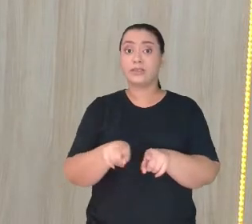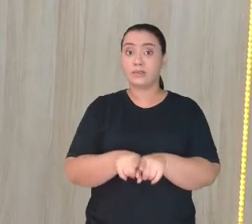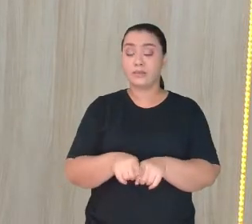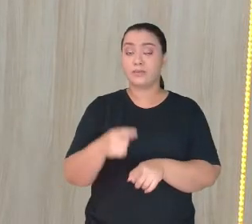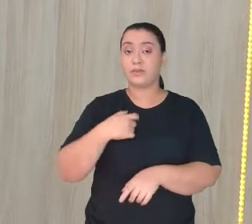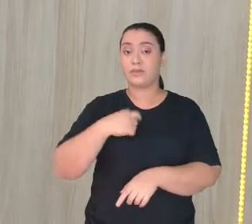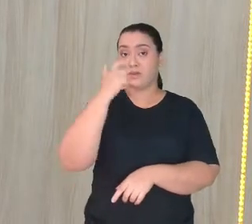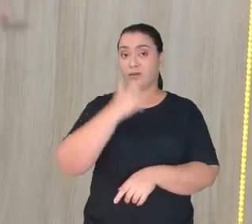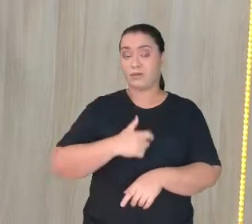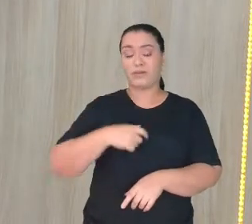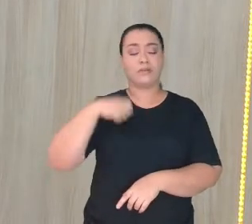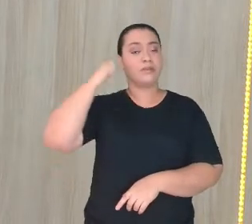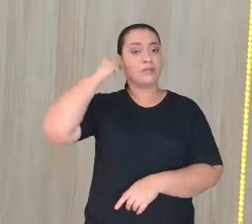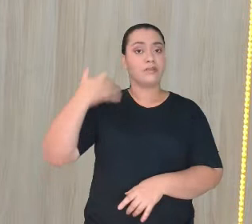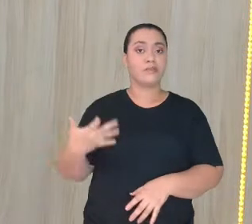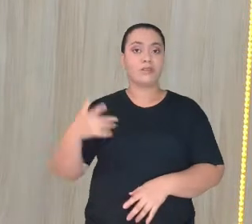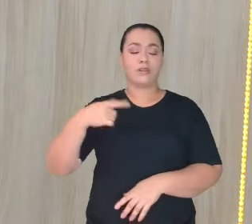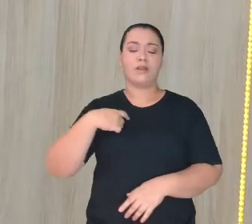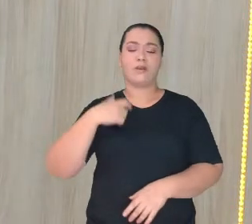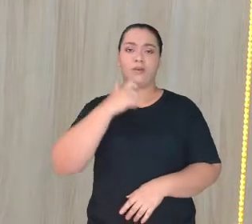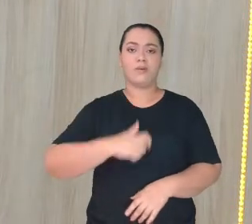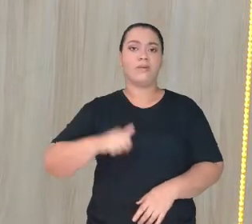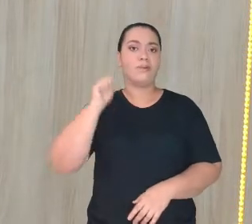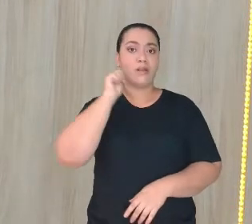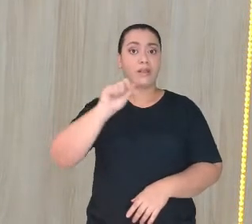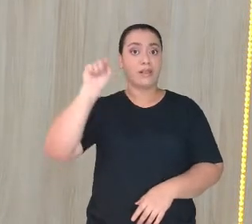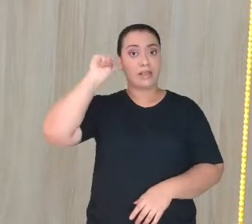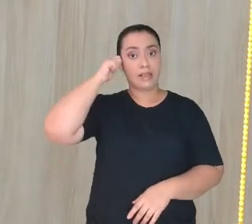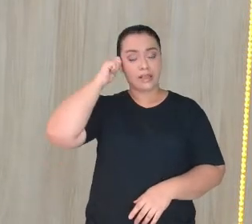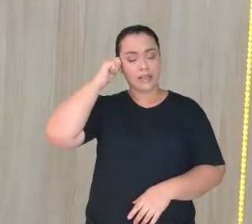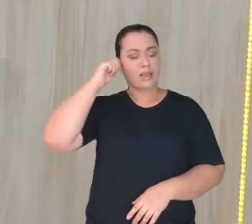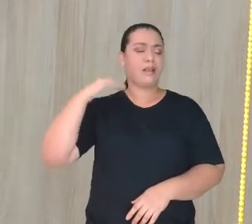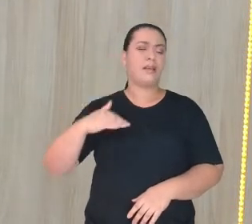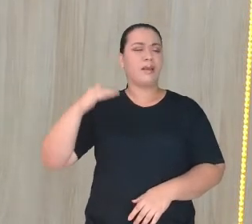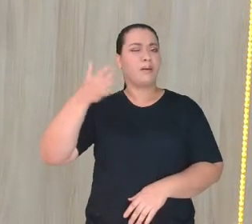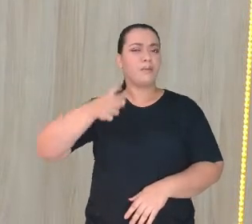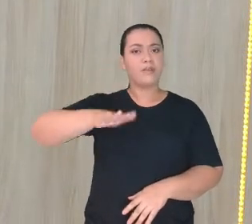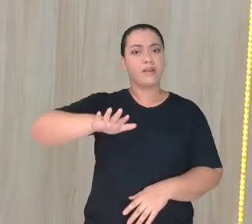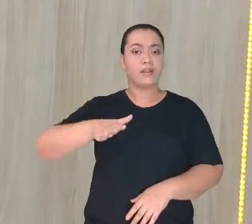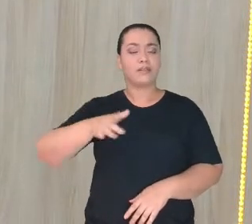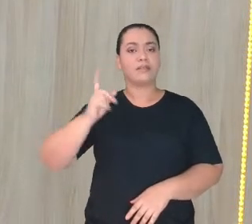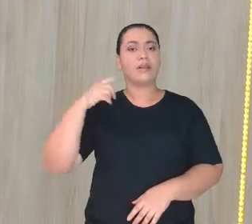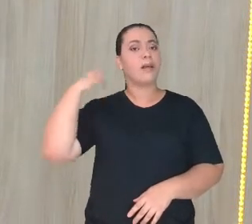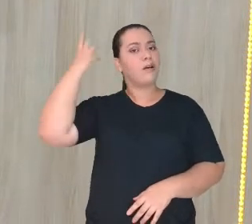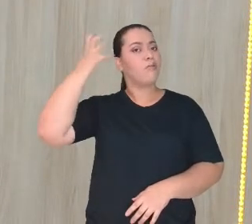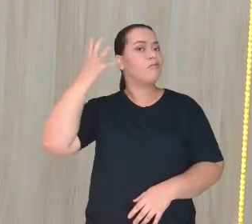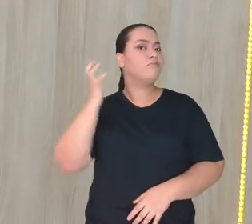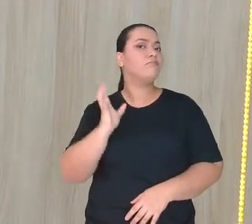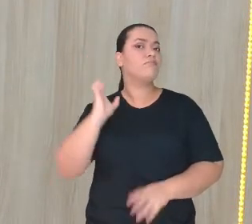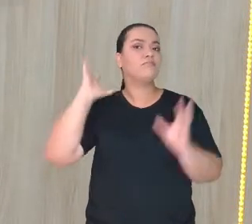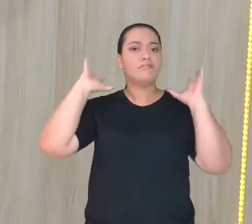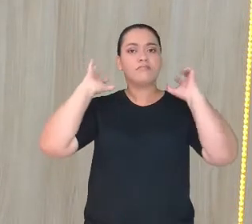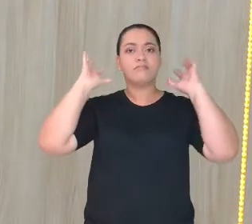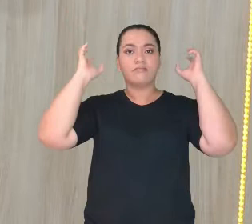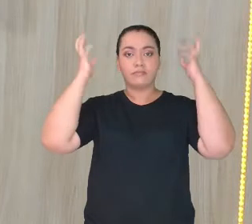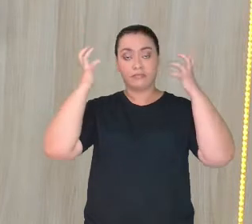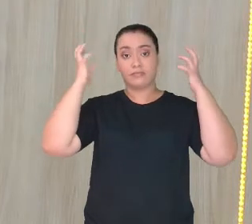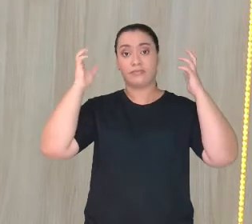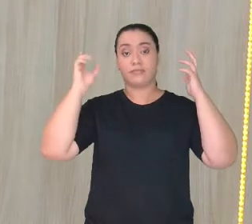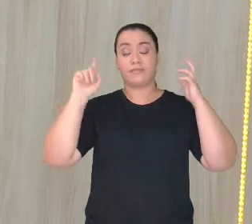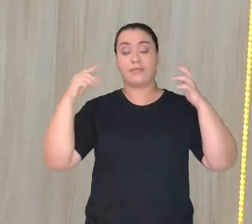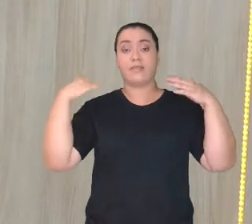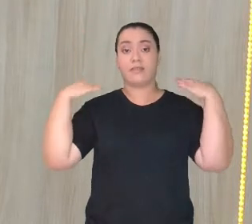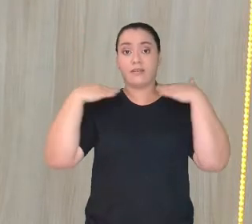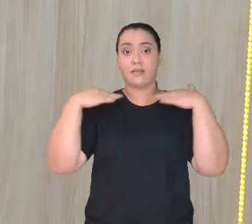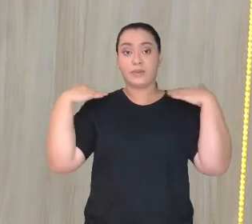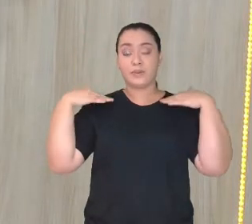descrever, tá? Eu sou uma mulher negra, de estatura mediana, cabelos cacheados, mais ou menos na